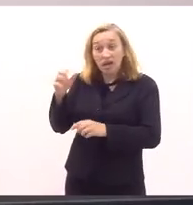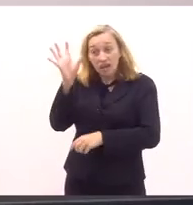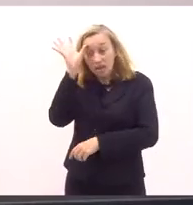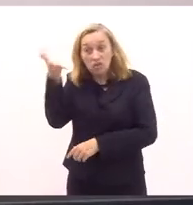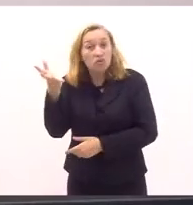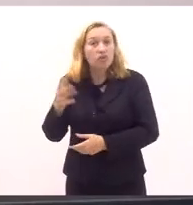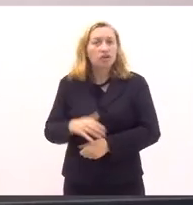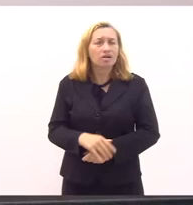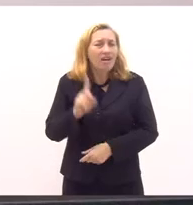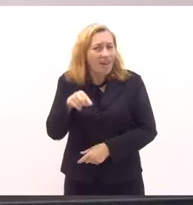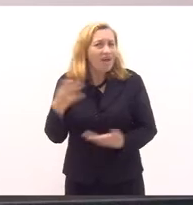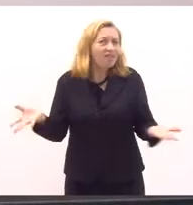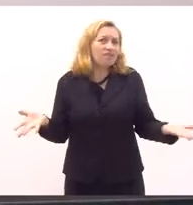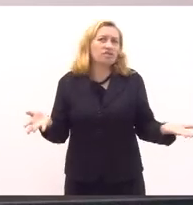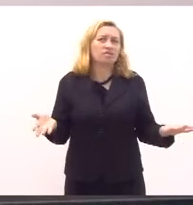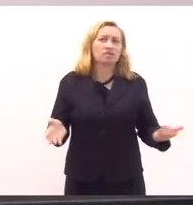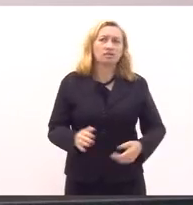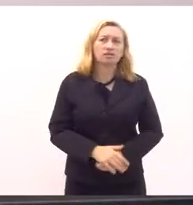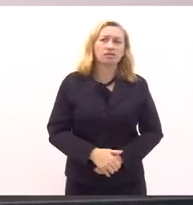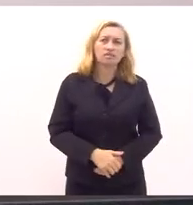Exato. E aí, é isso.